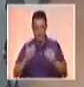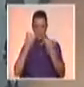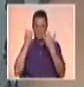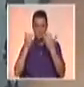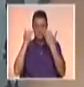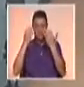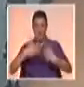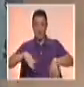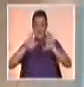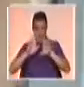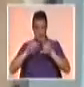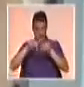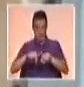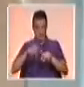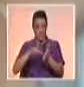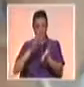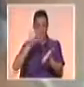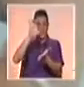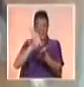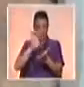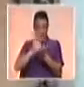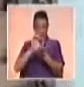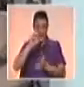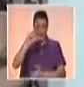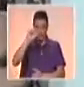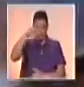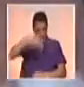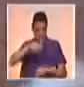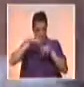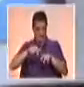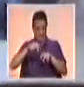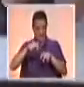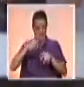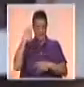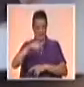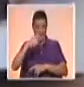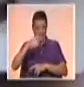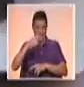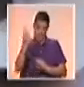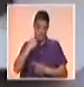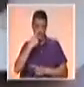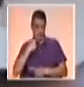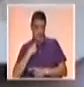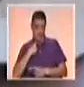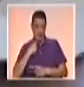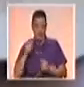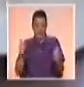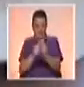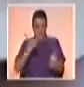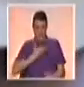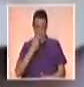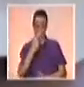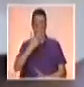informação. Desta forma, o Dicionário de Língua Gestual Portuguesa, para colmatar essa lacuna, é acompanhado de um